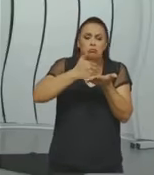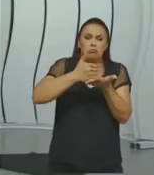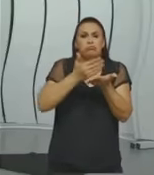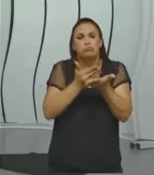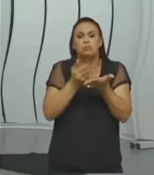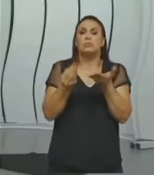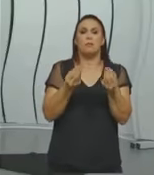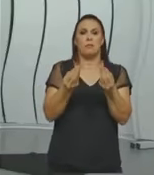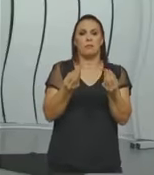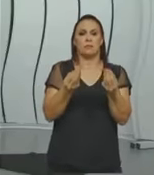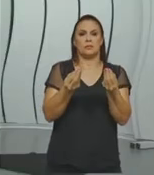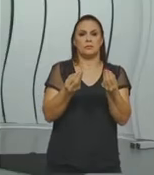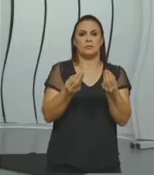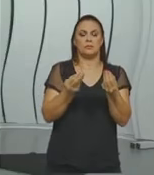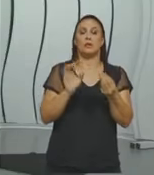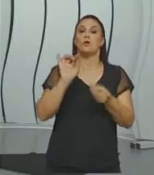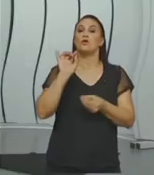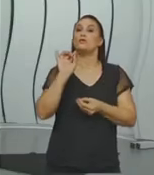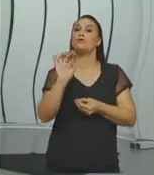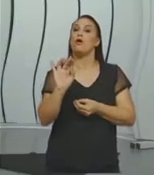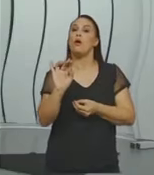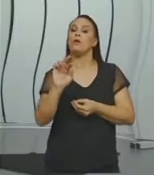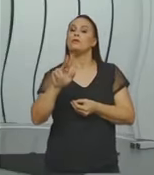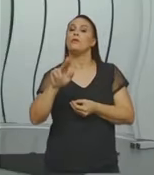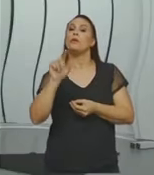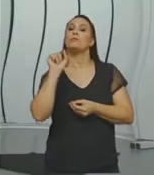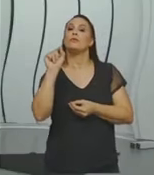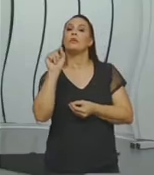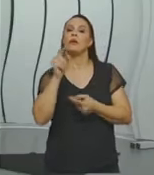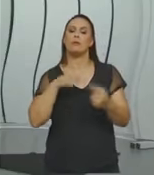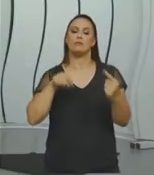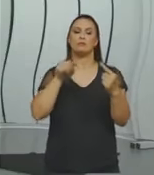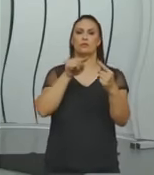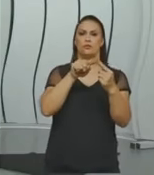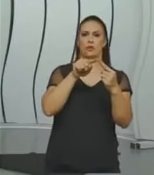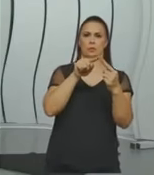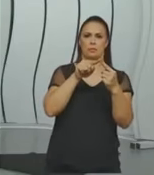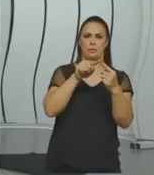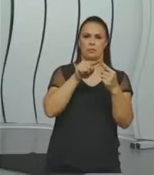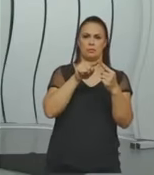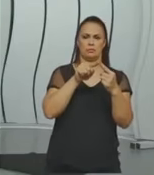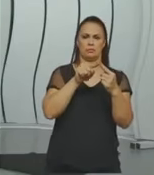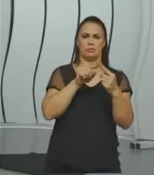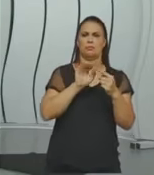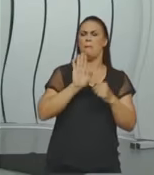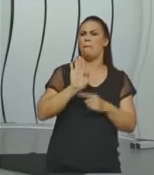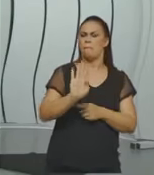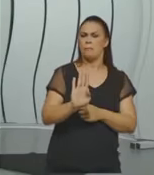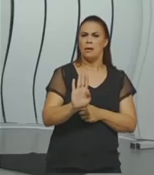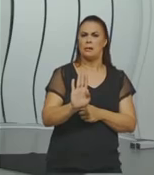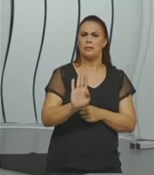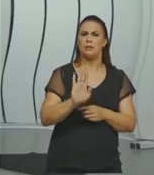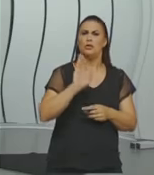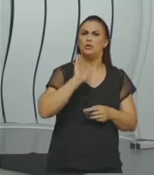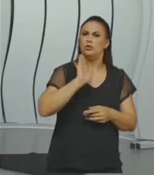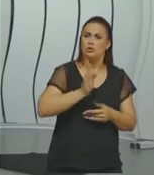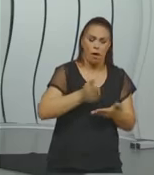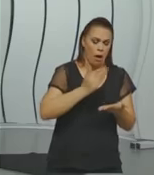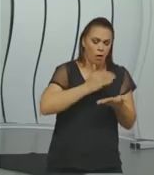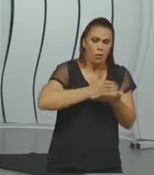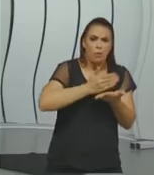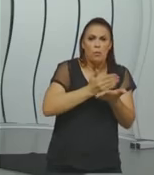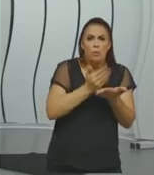essa diferença do tipo, mas ocorreu as segmentações, vai formar uma